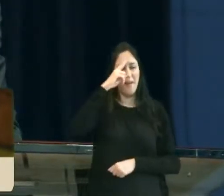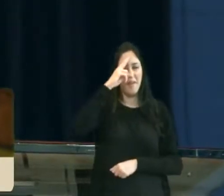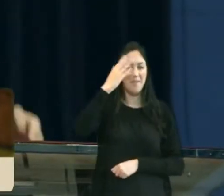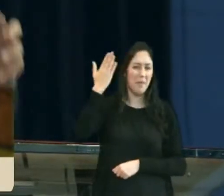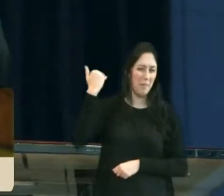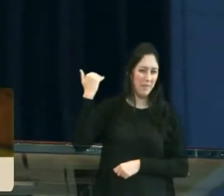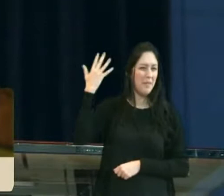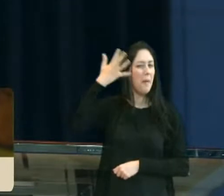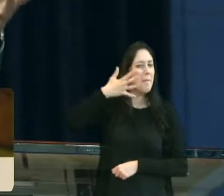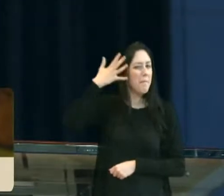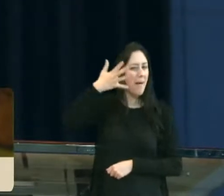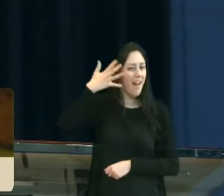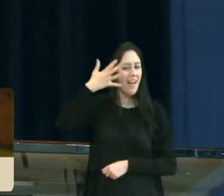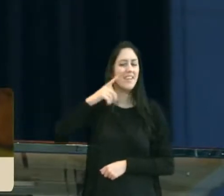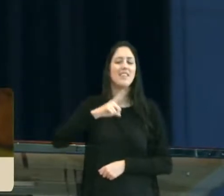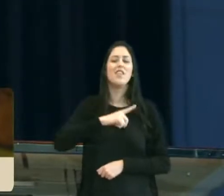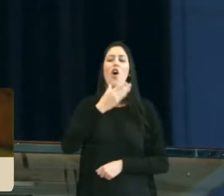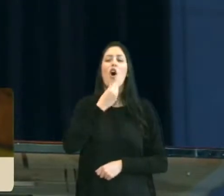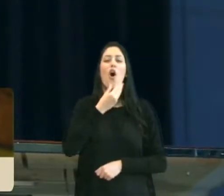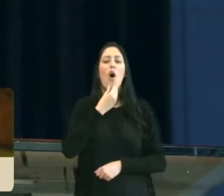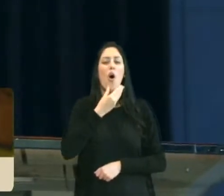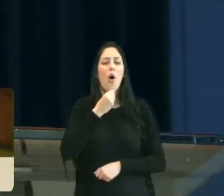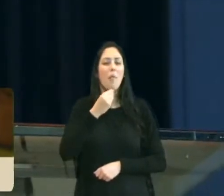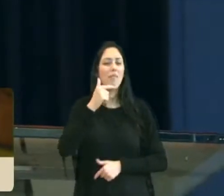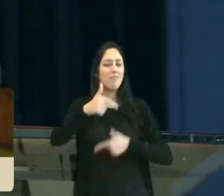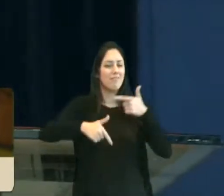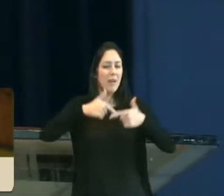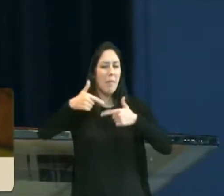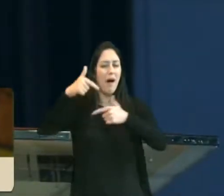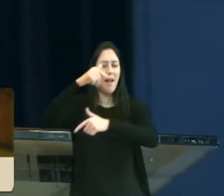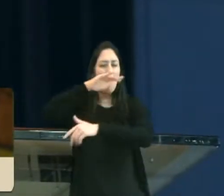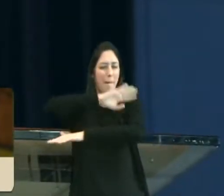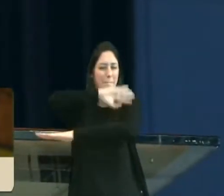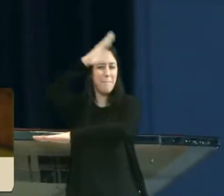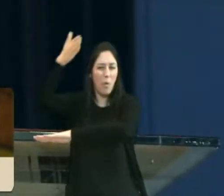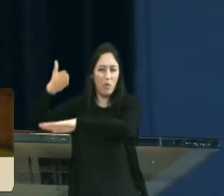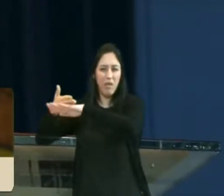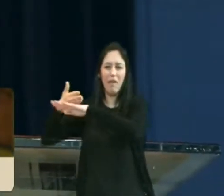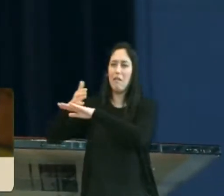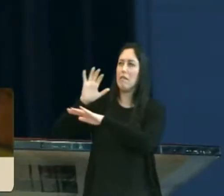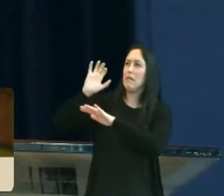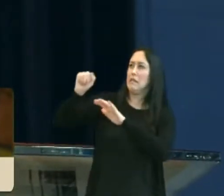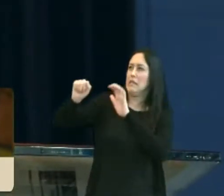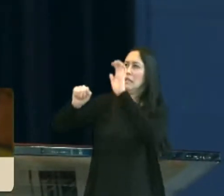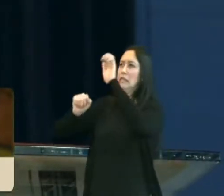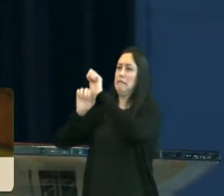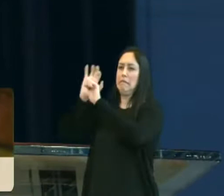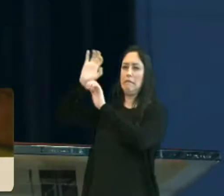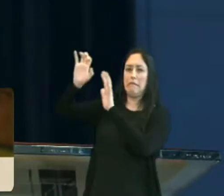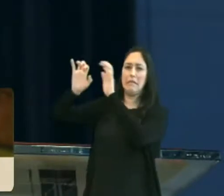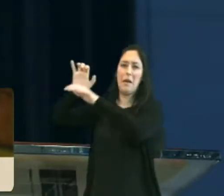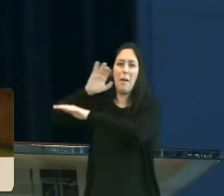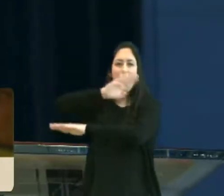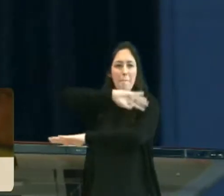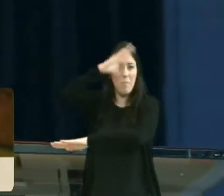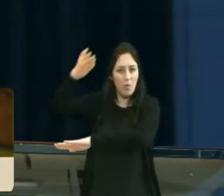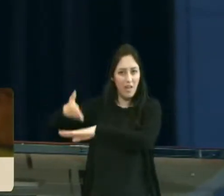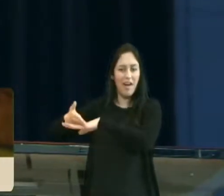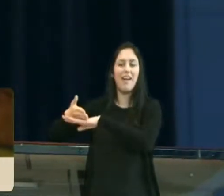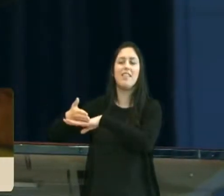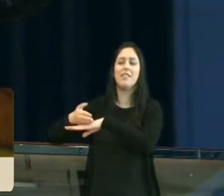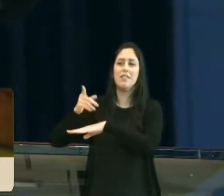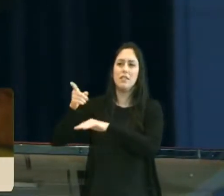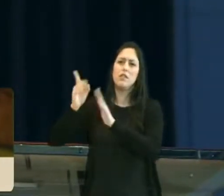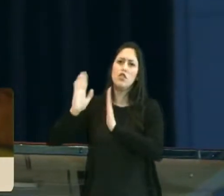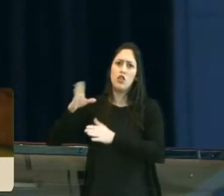anos atrás de um alpinista. Ele falando sobre os desafios de subir uma alta montanha. Ele já tinha